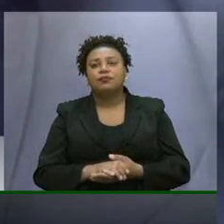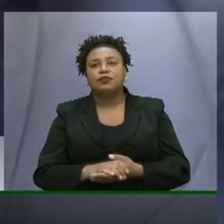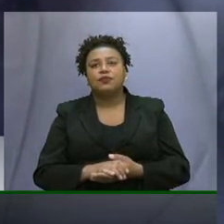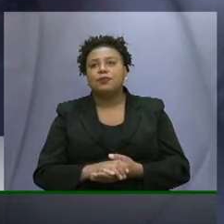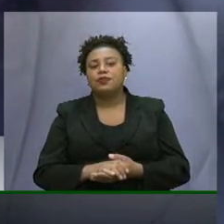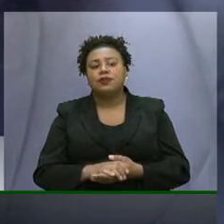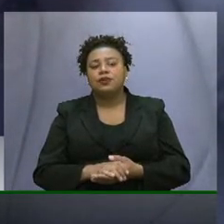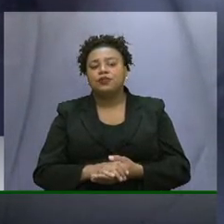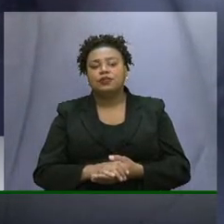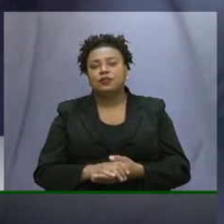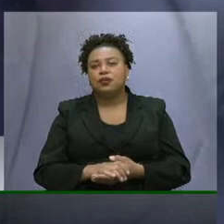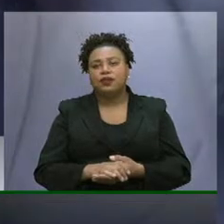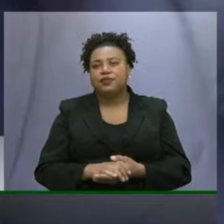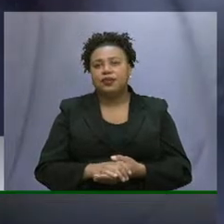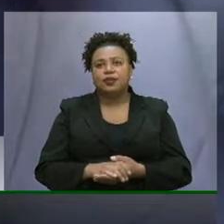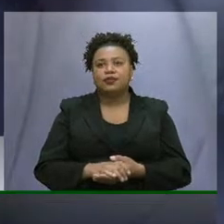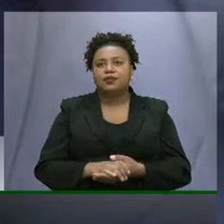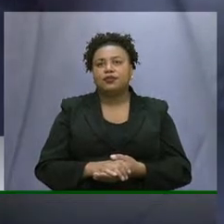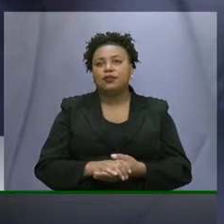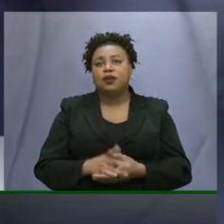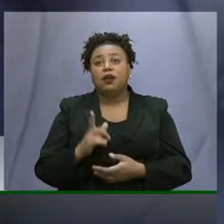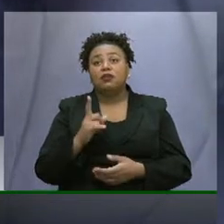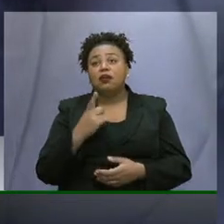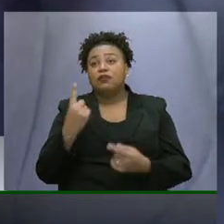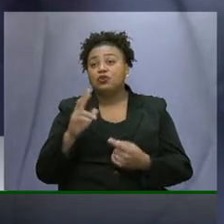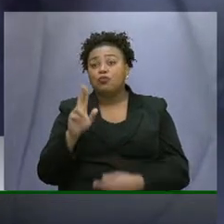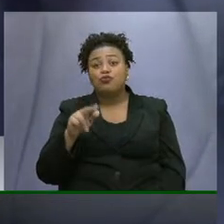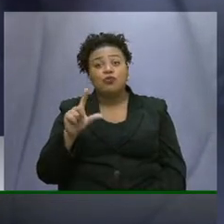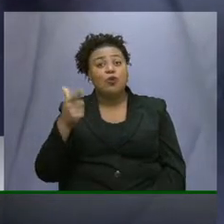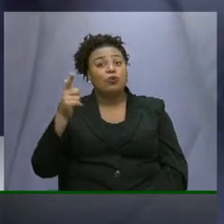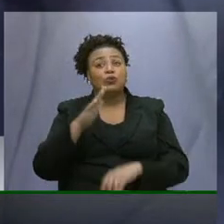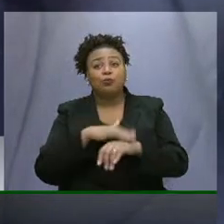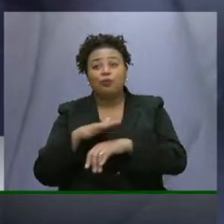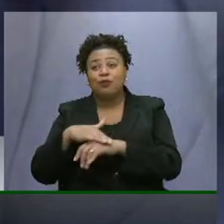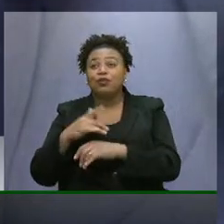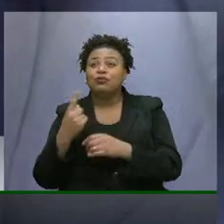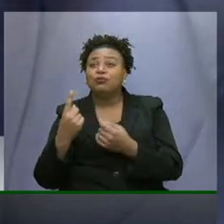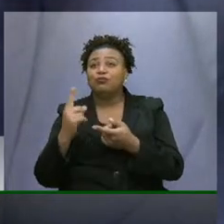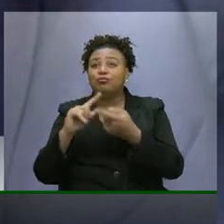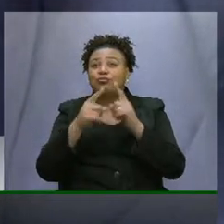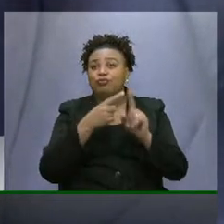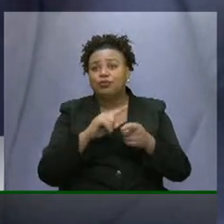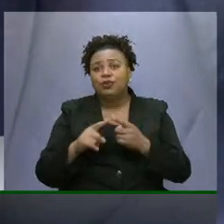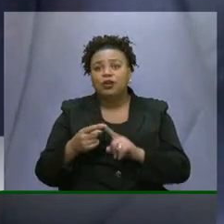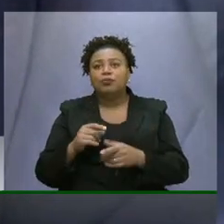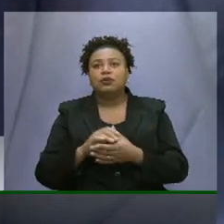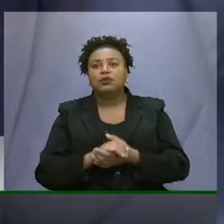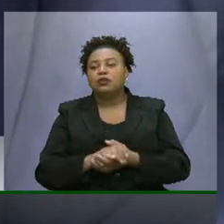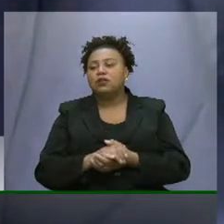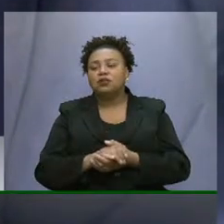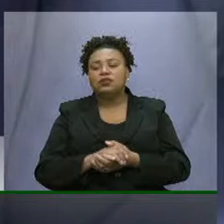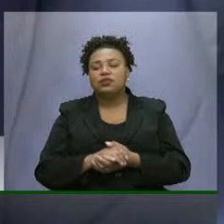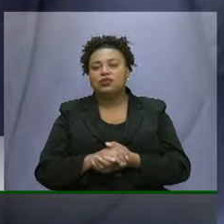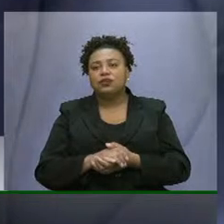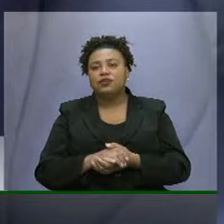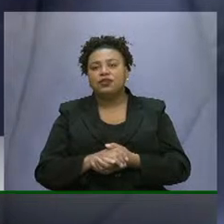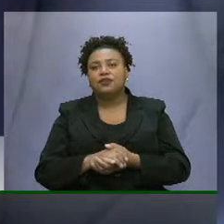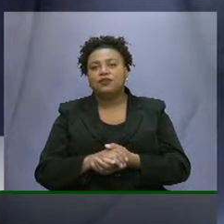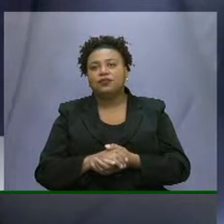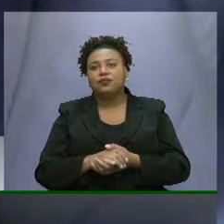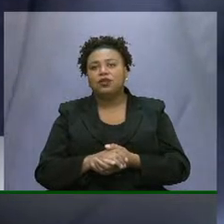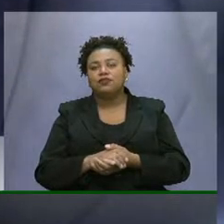Eu tenho visto aqui nessa casa, talvez como em nenhum outro momento, uma convergência no sentido de fazer as coisas darem